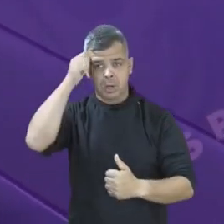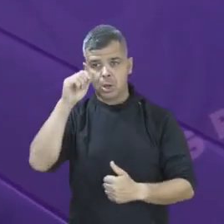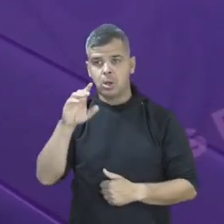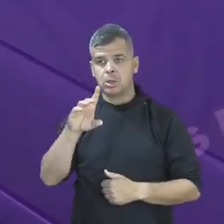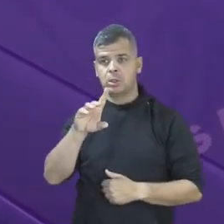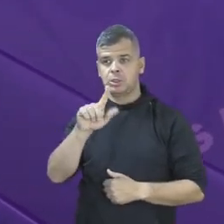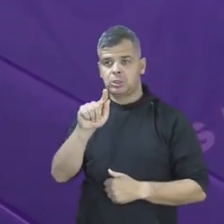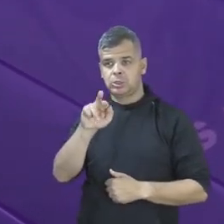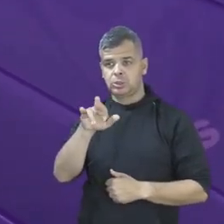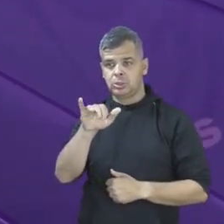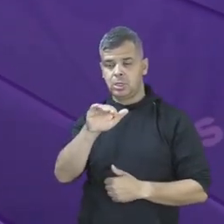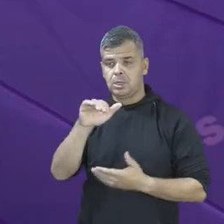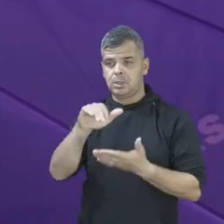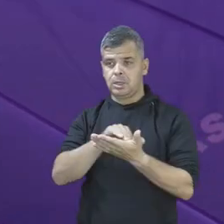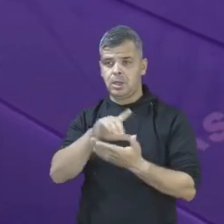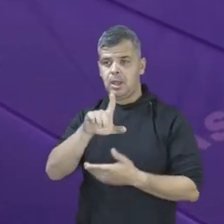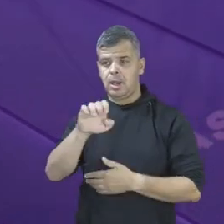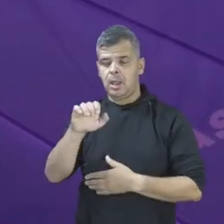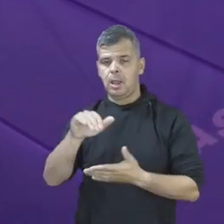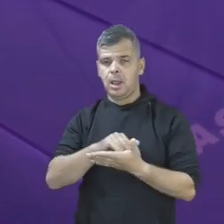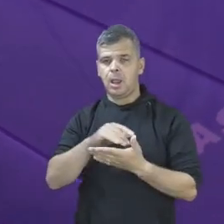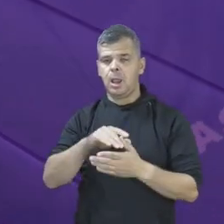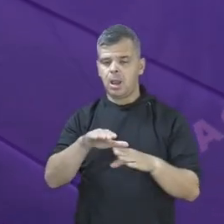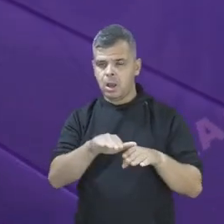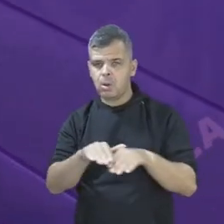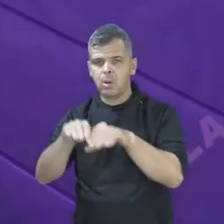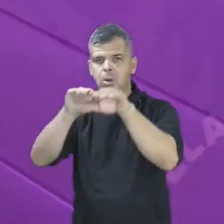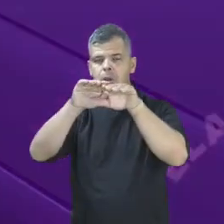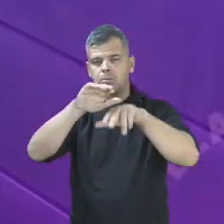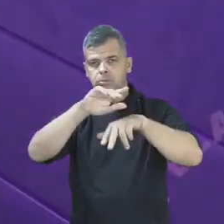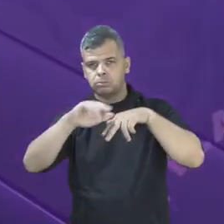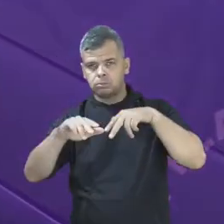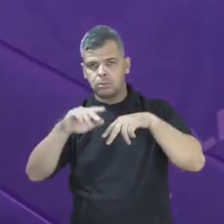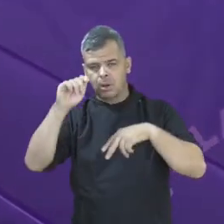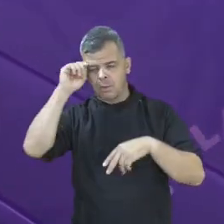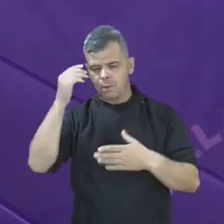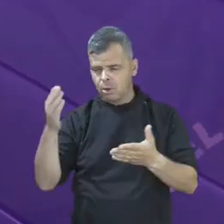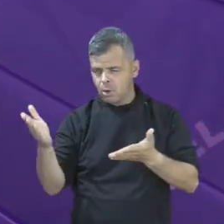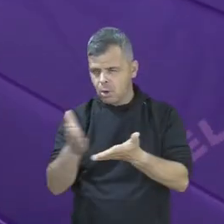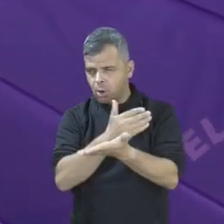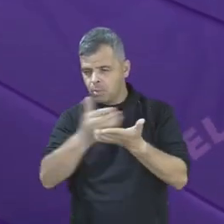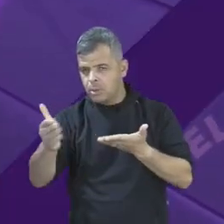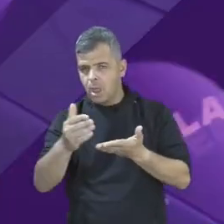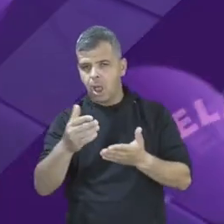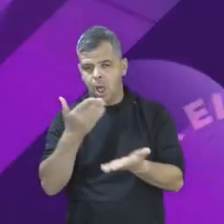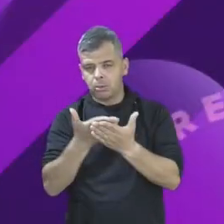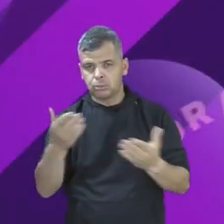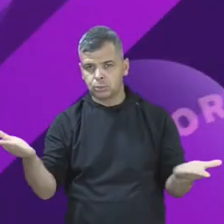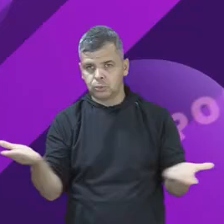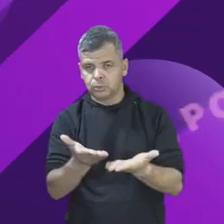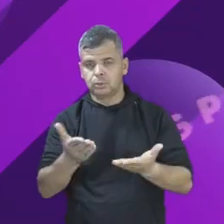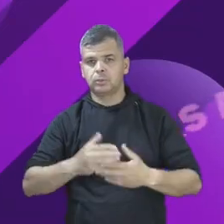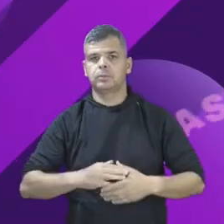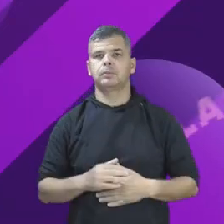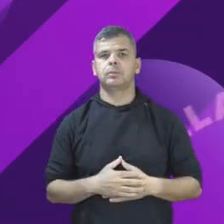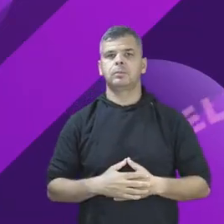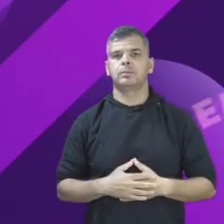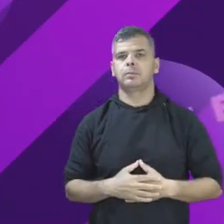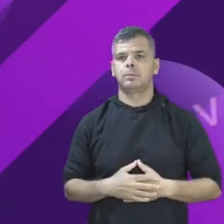Giane Elisa, secretária da Secretaria da Igualdade Racial. Bora para nossa aula de hoje?